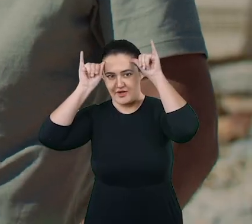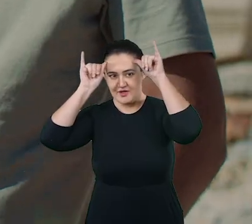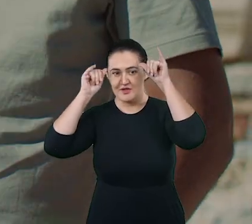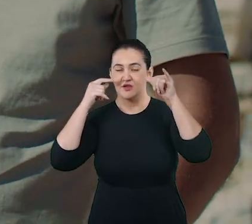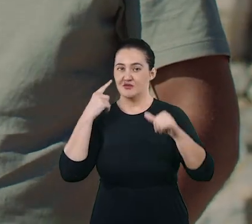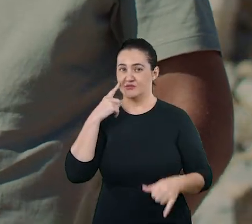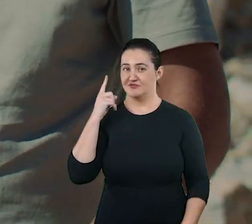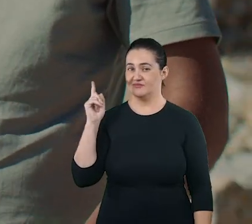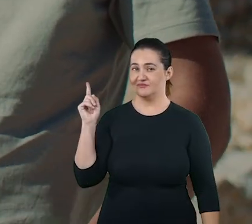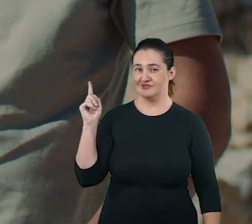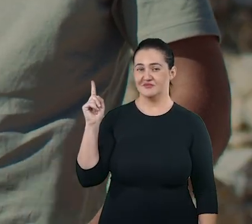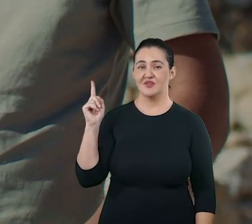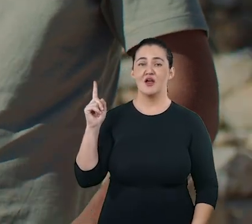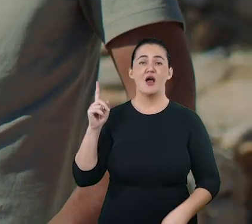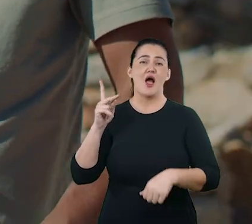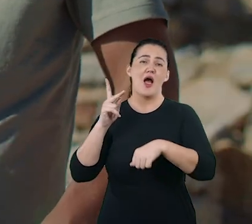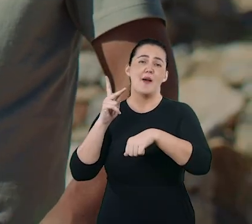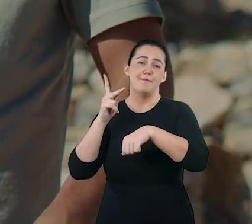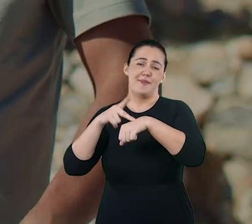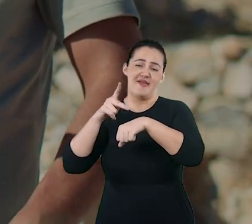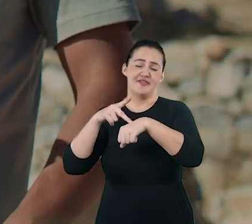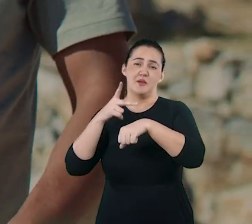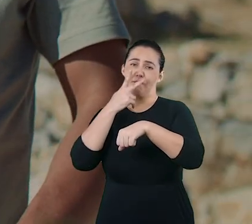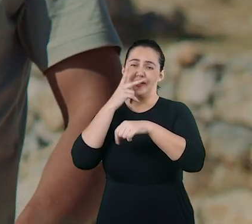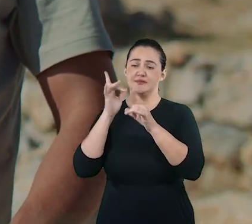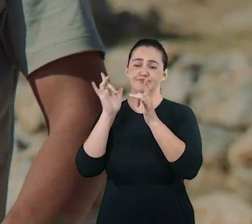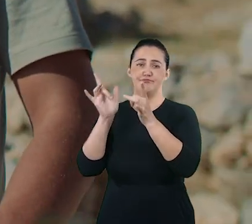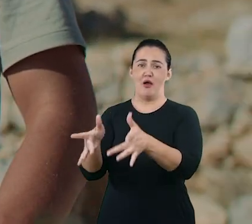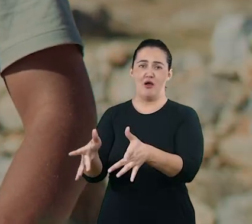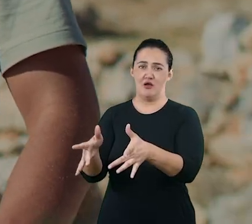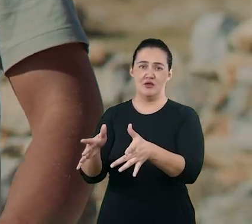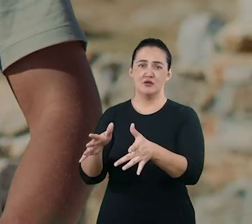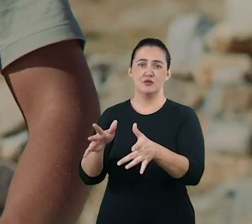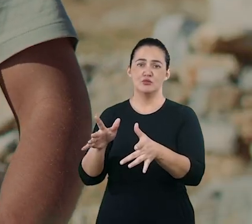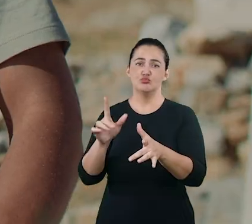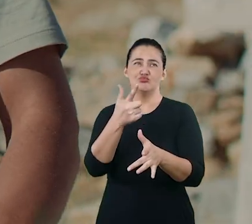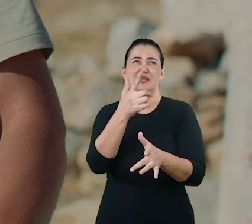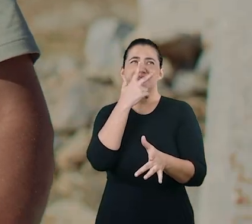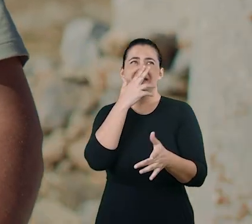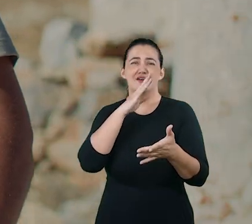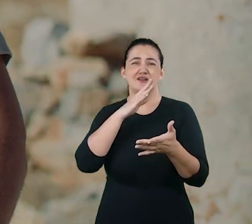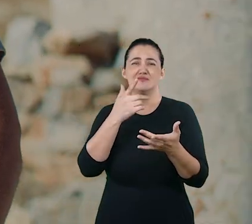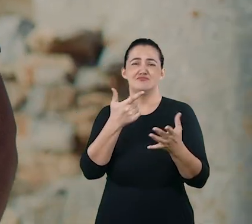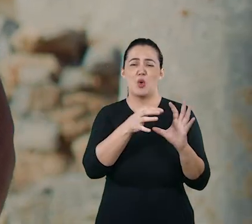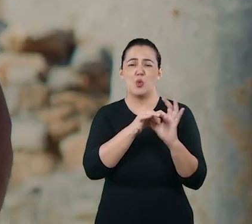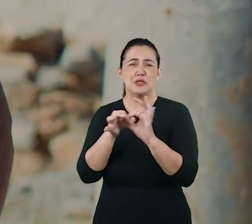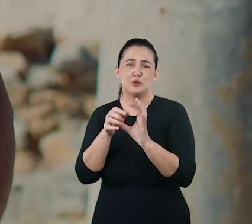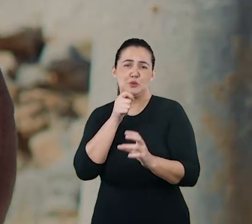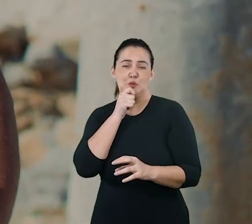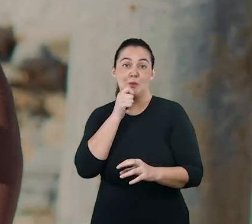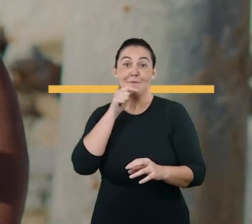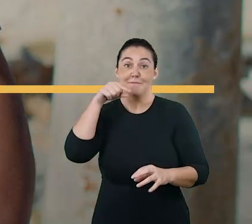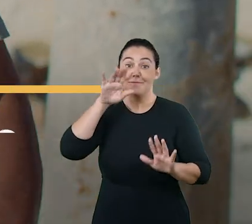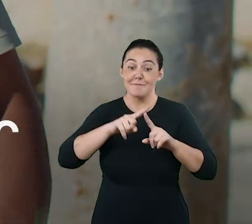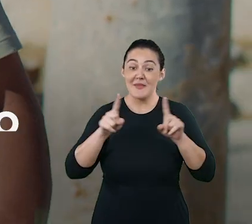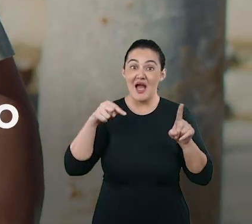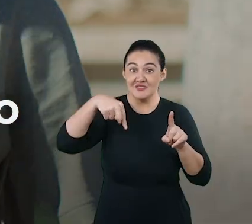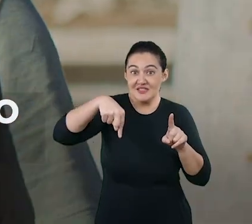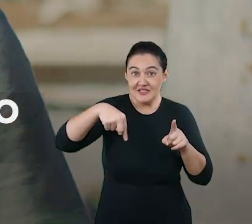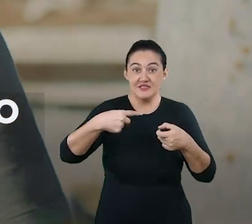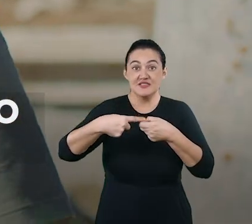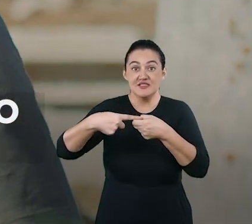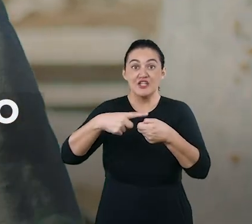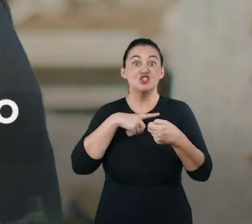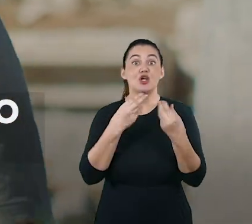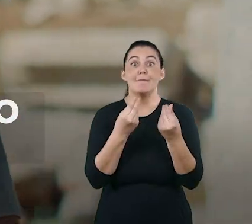de contexto, porque ela foi colocada aqui, mostra que nessa época ainda havia aqui na cidade uma concorrência muito grande